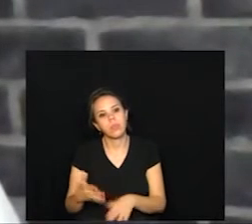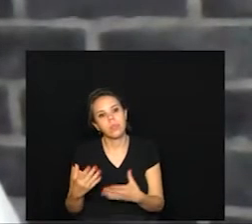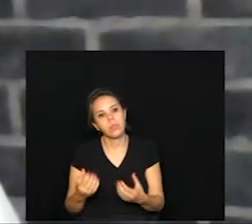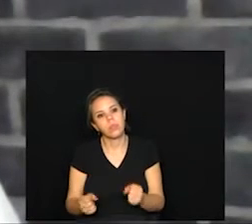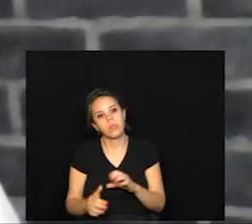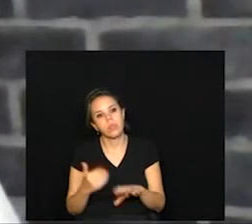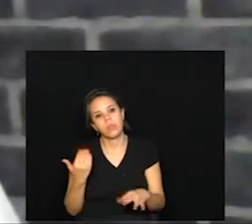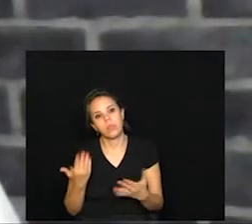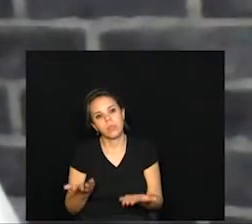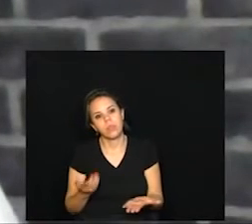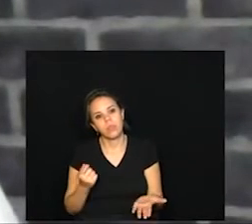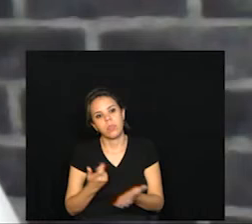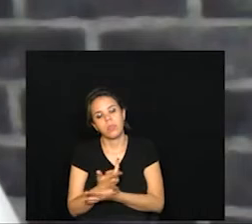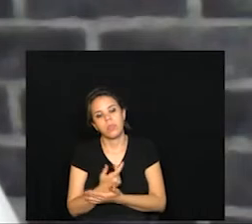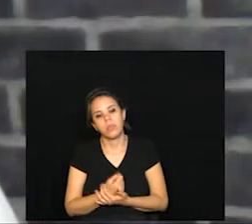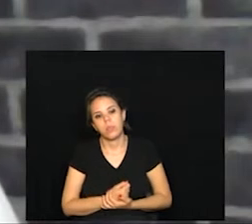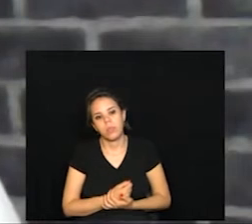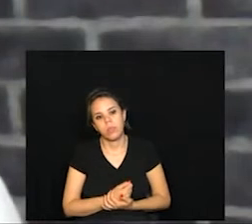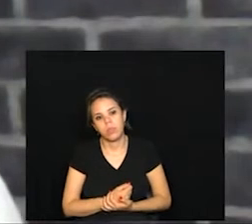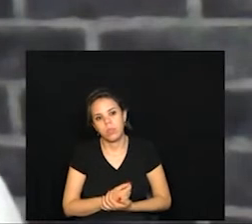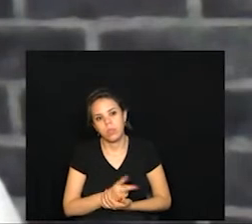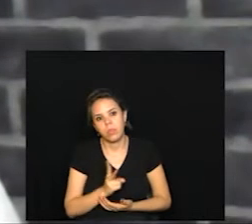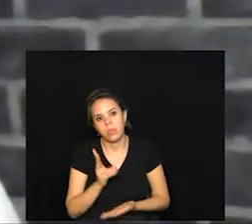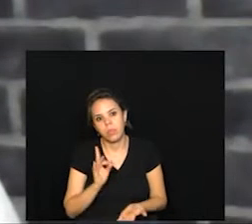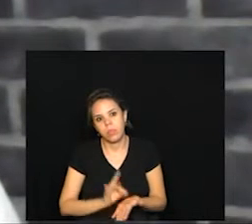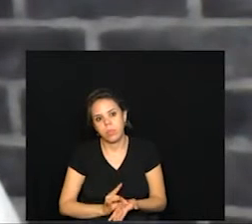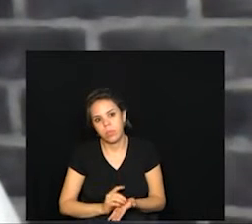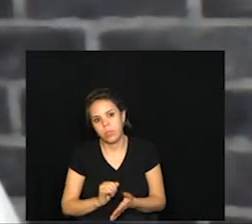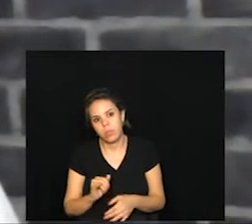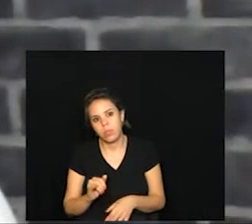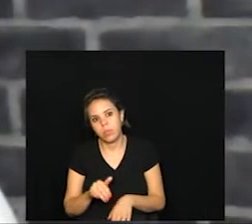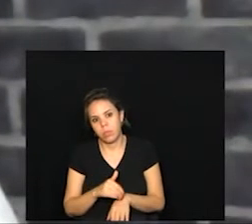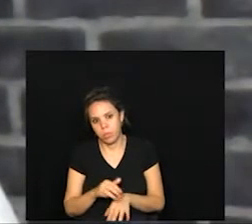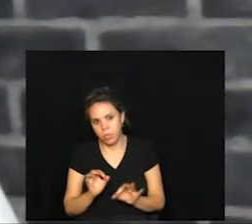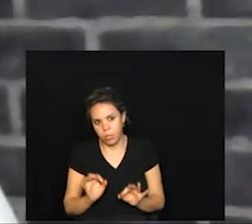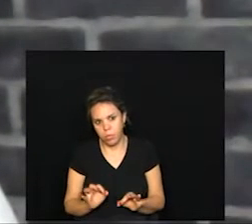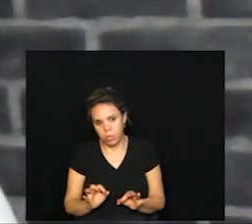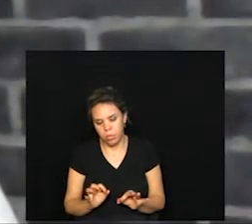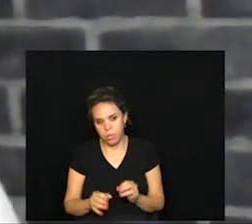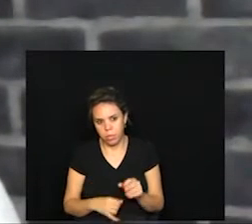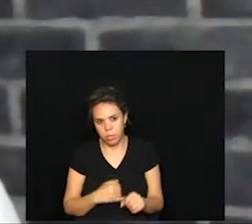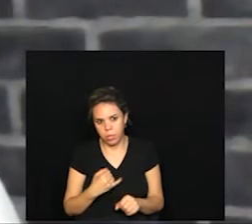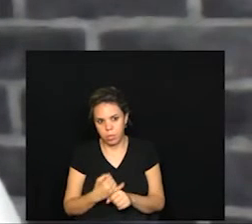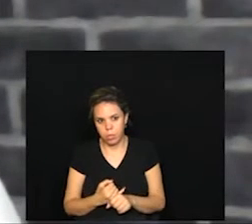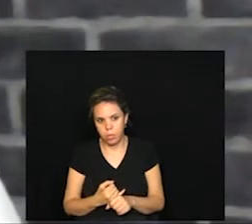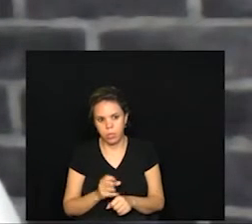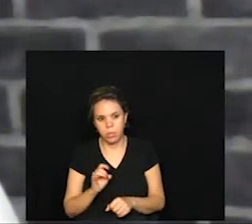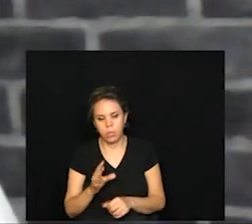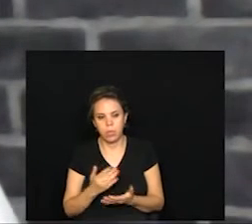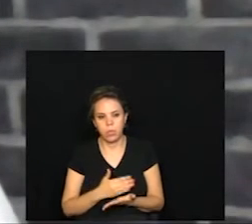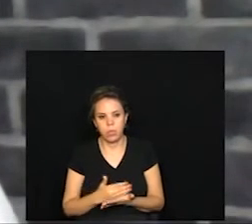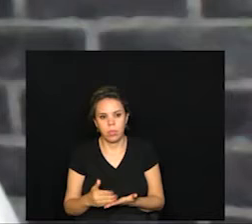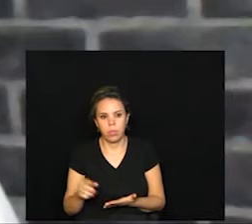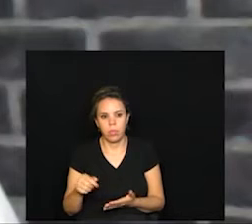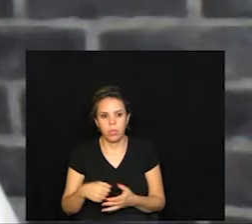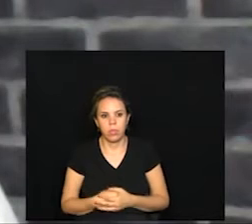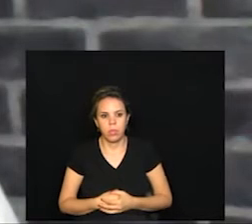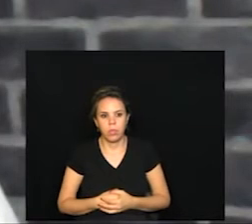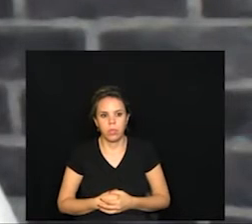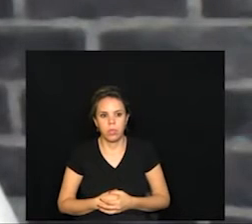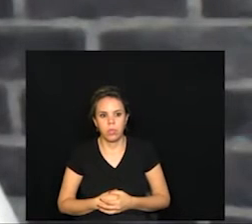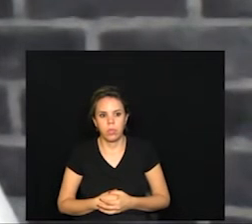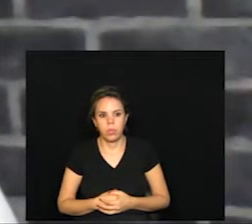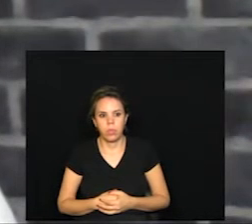algum e-mail para pagamento, sempre confirmar se o endereço está correto, não só o início ali